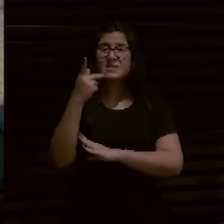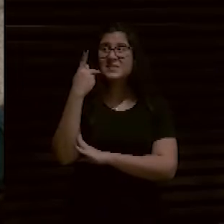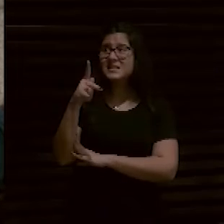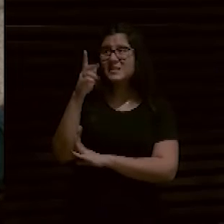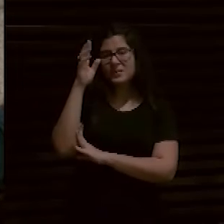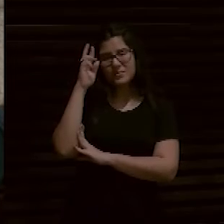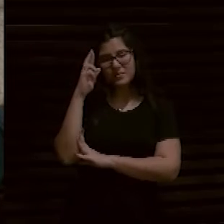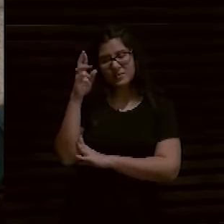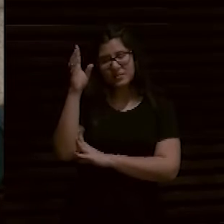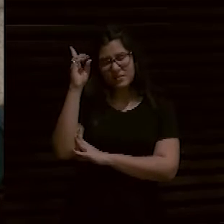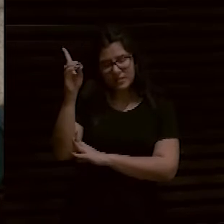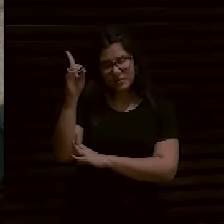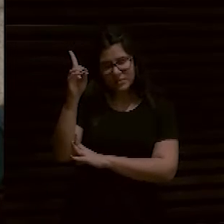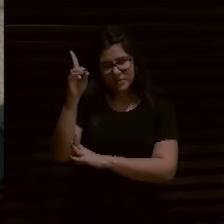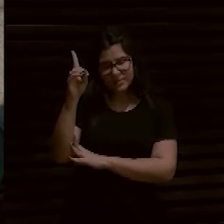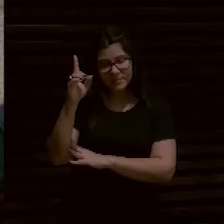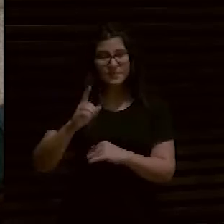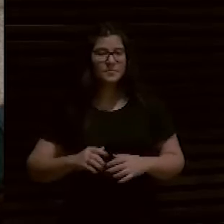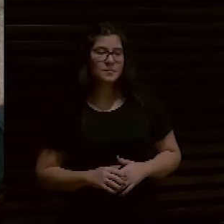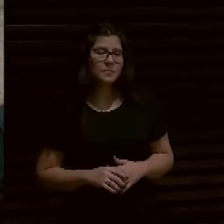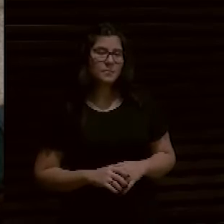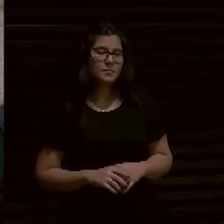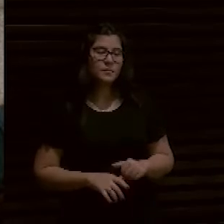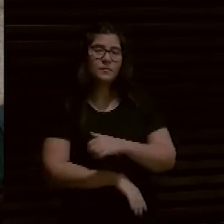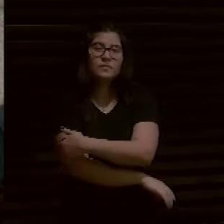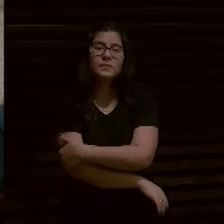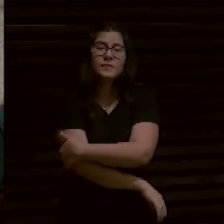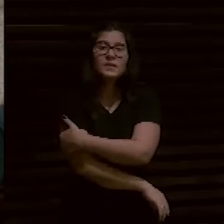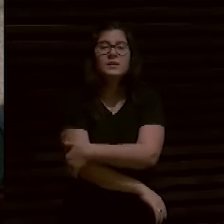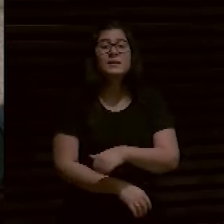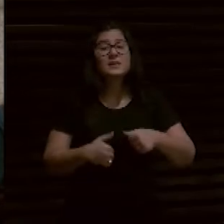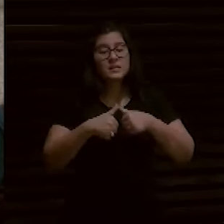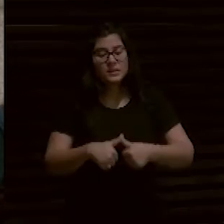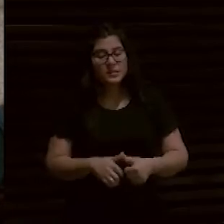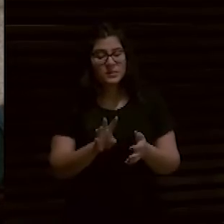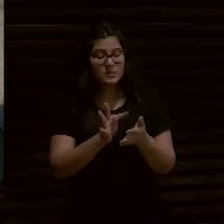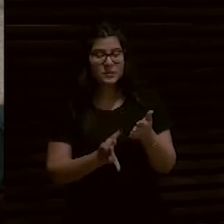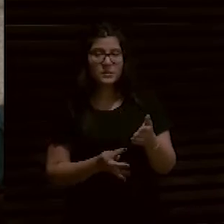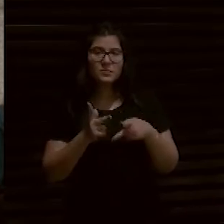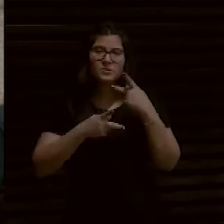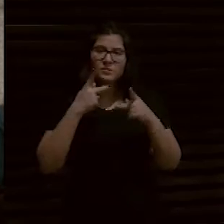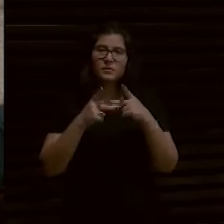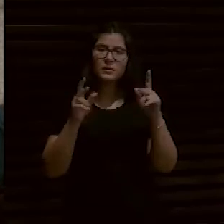Deus. Então, meus irmãos, esse texto trata dessa